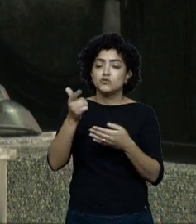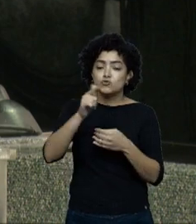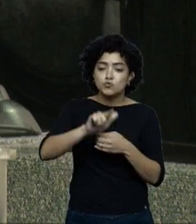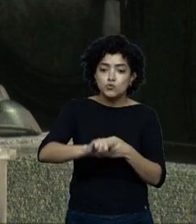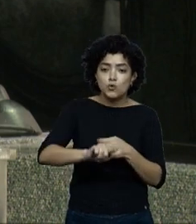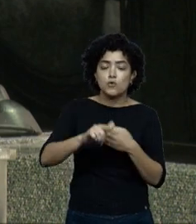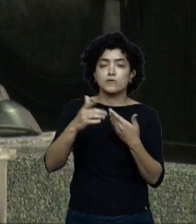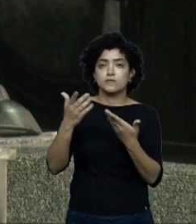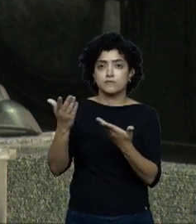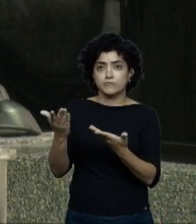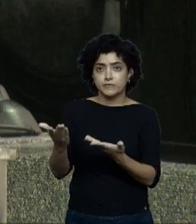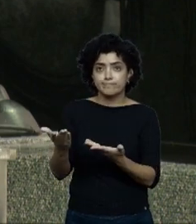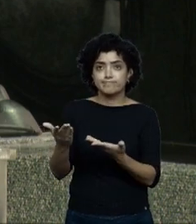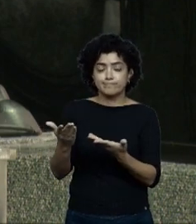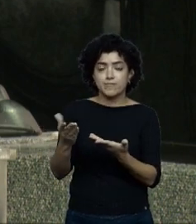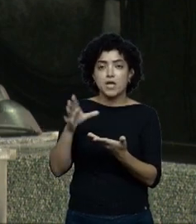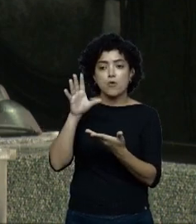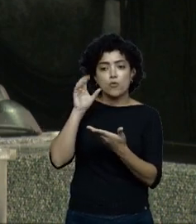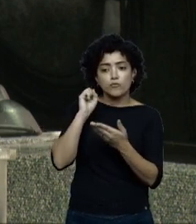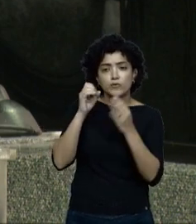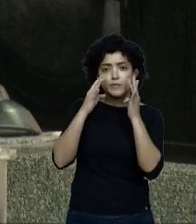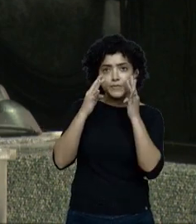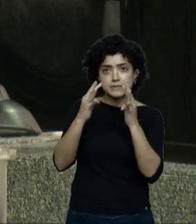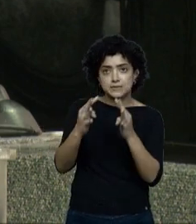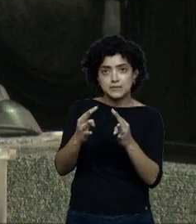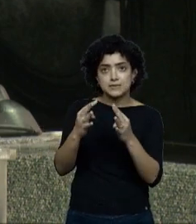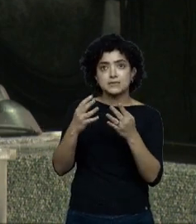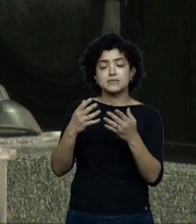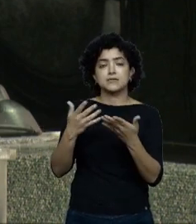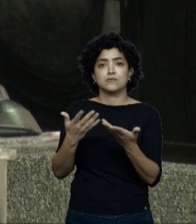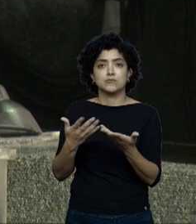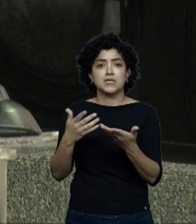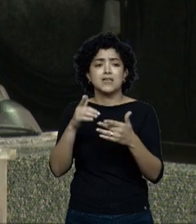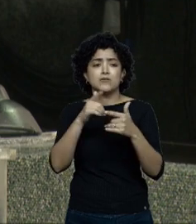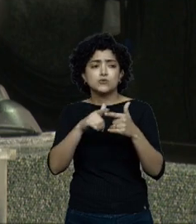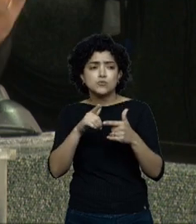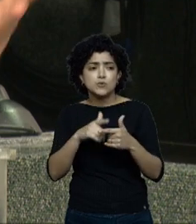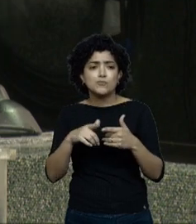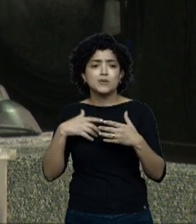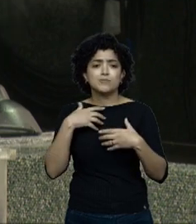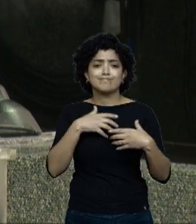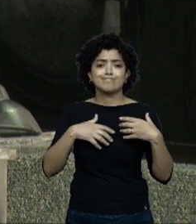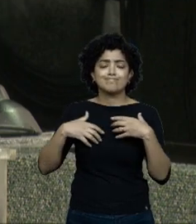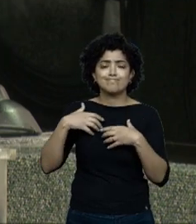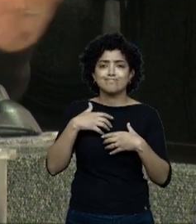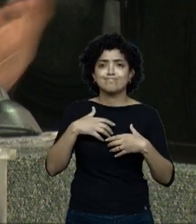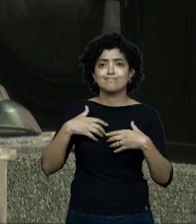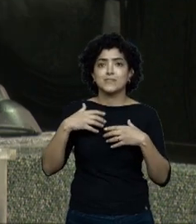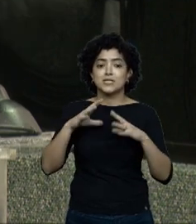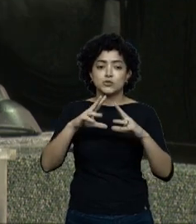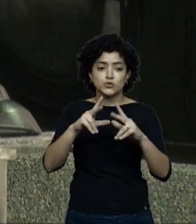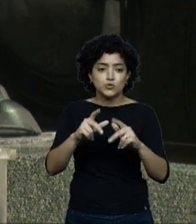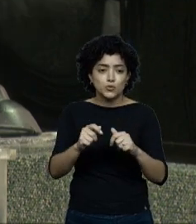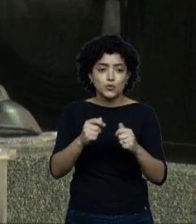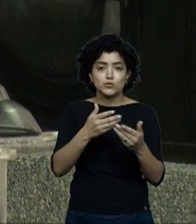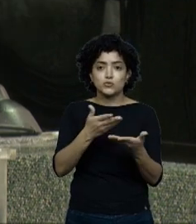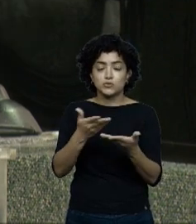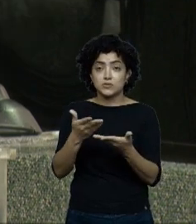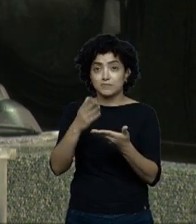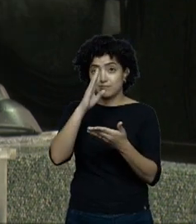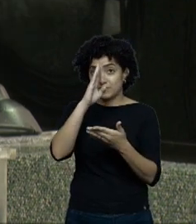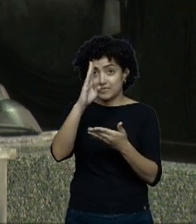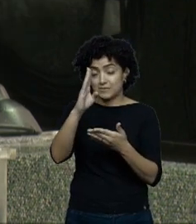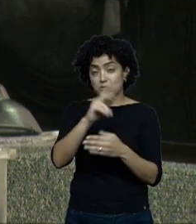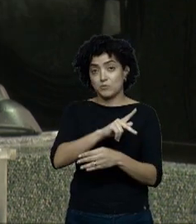você você ouvir o os anseios né dos professores no geral e nesse momento principalmente